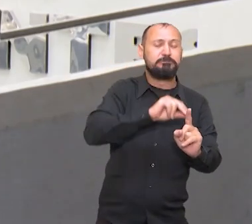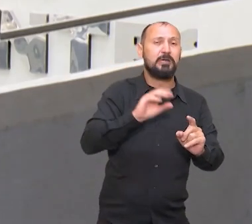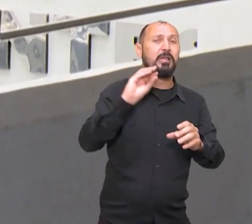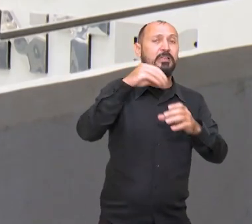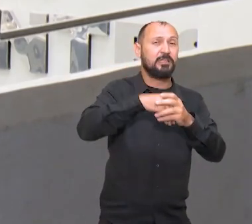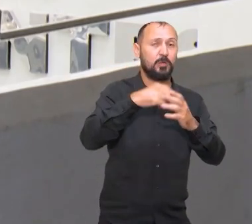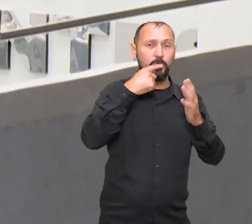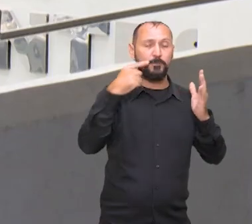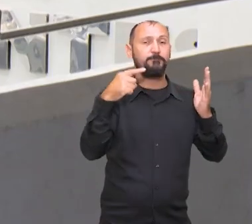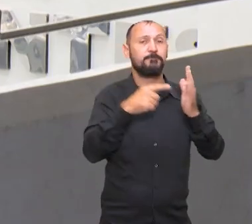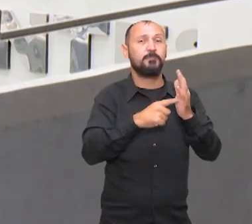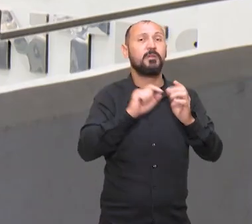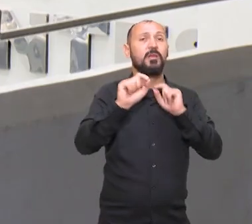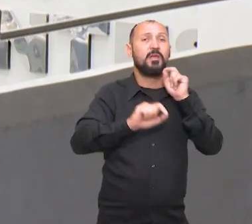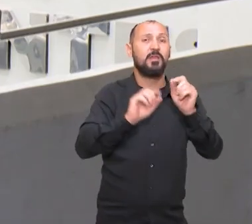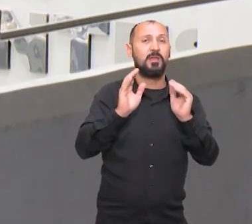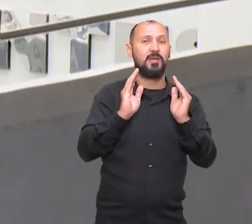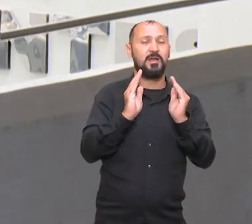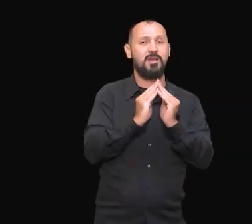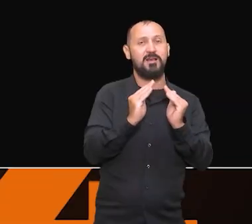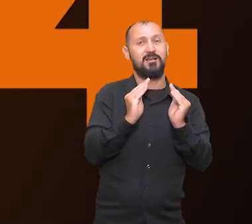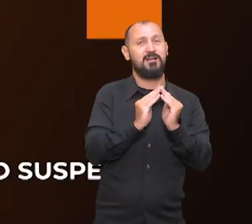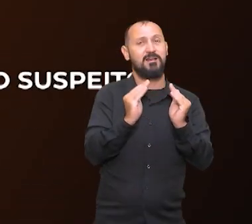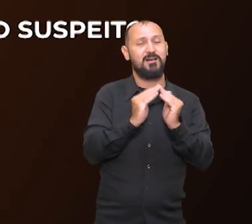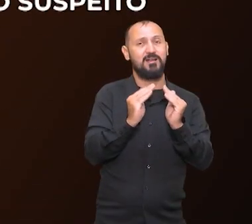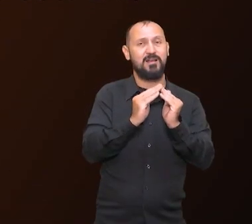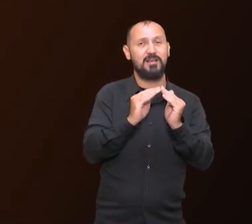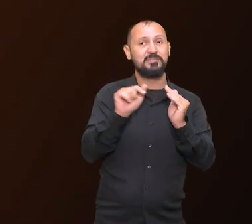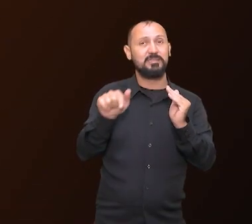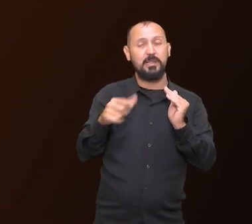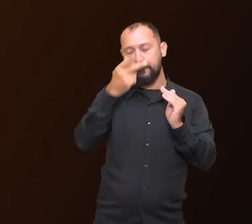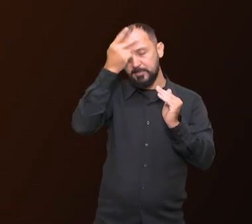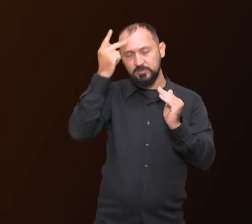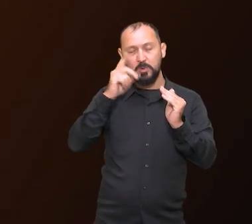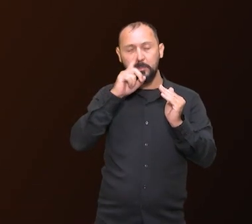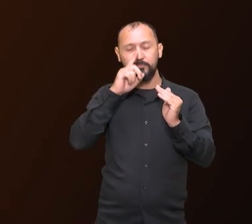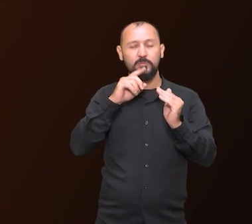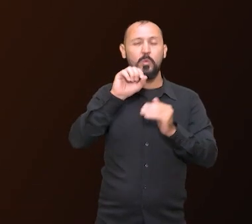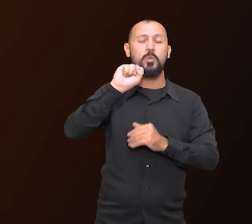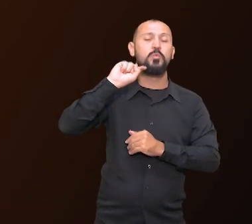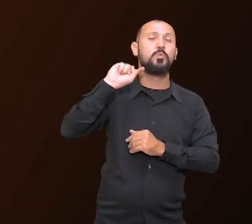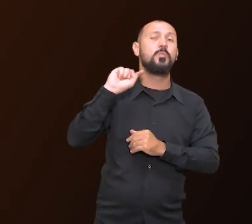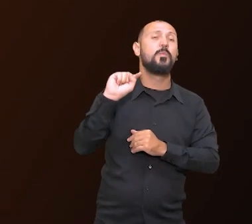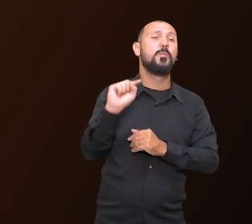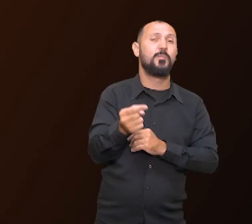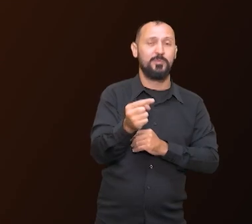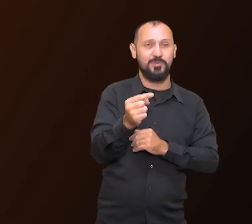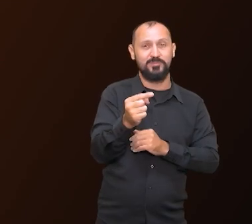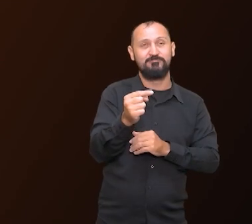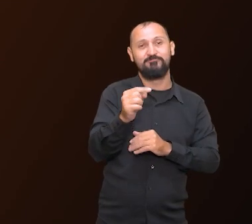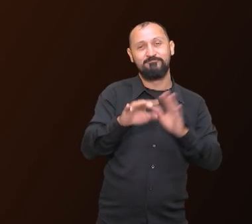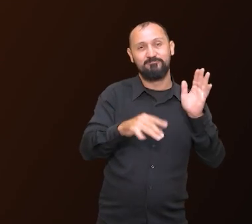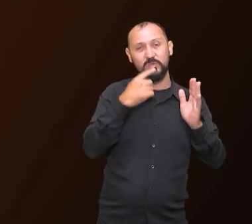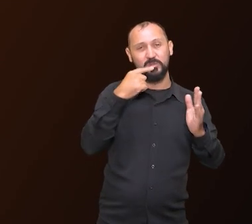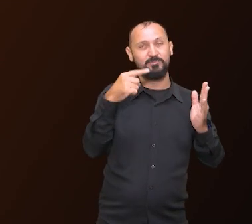violação que aparece com maior frequência nas denúncias é a residência da vítima e do suspeito, com